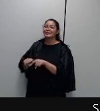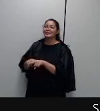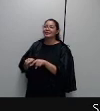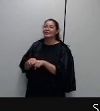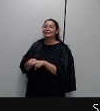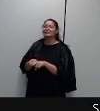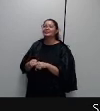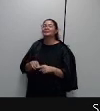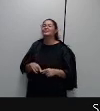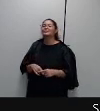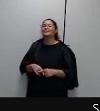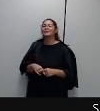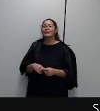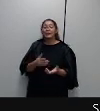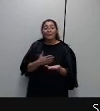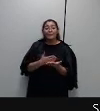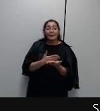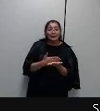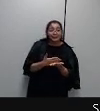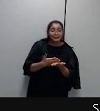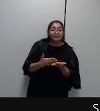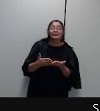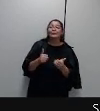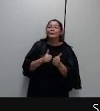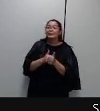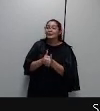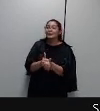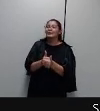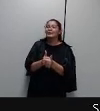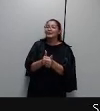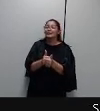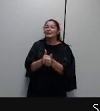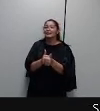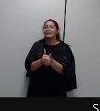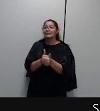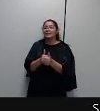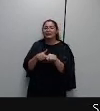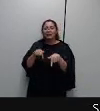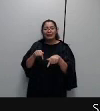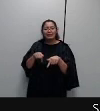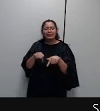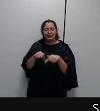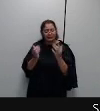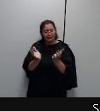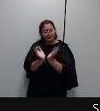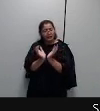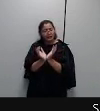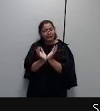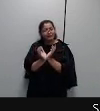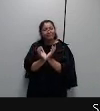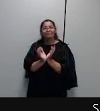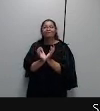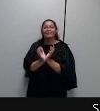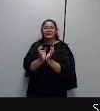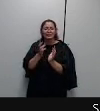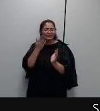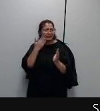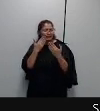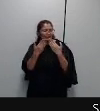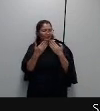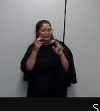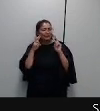caso é acompanhar o voto divergente o que efetivamente aqui nesse caso a gente está diante de uma posição